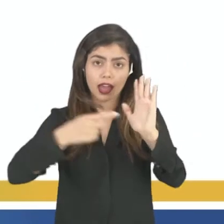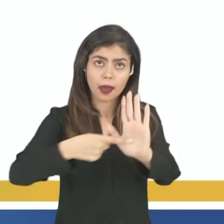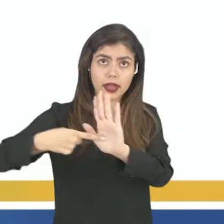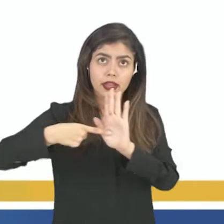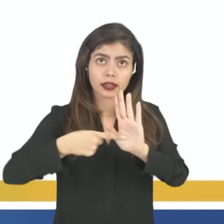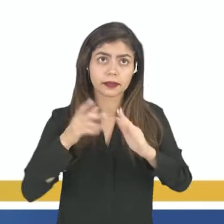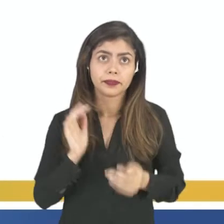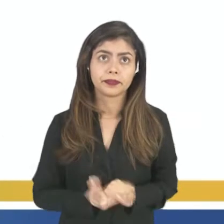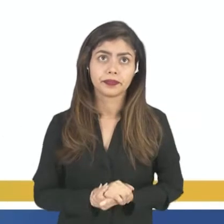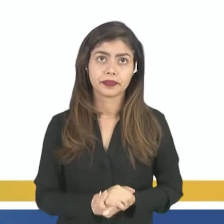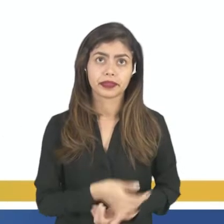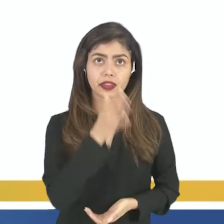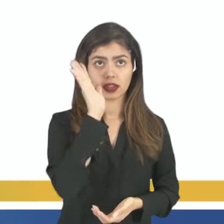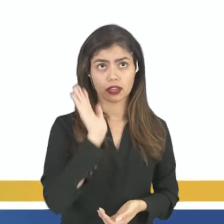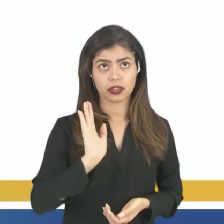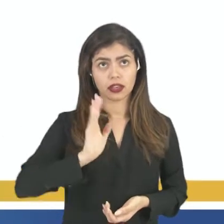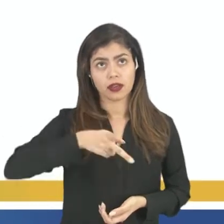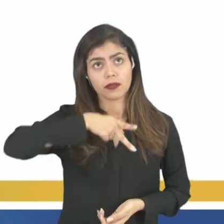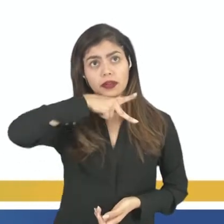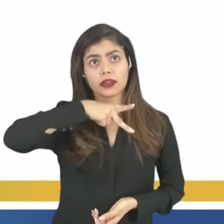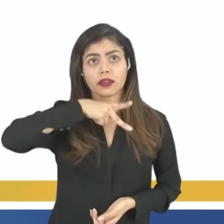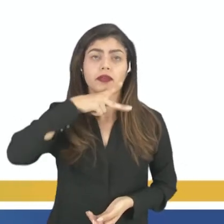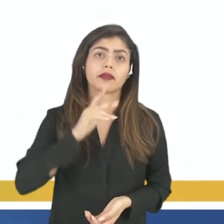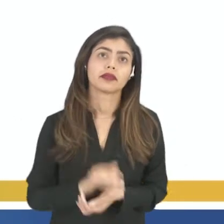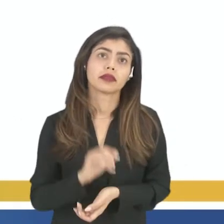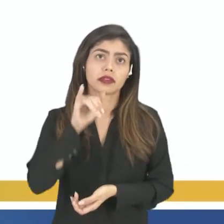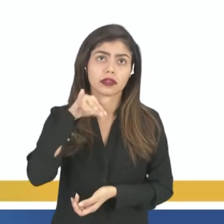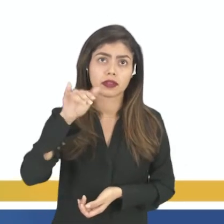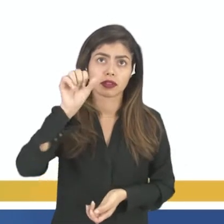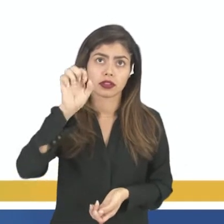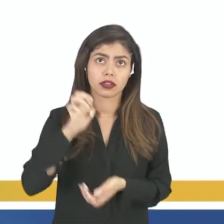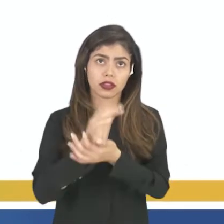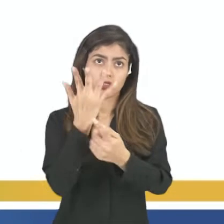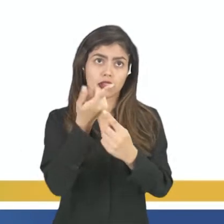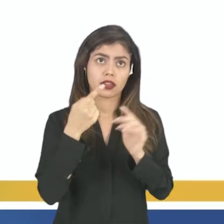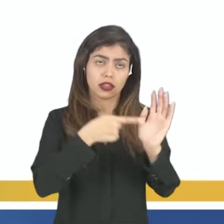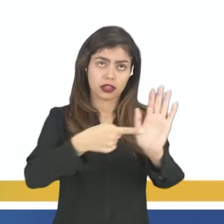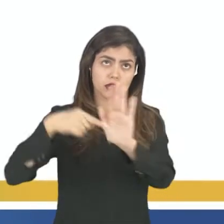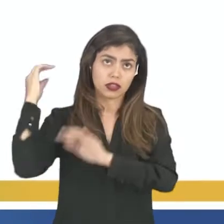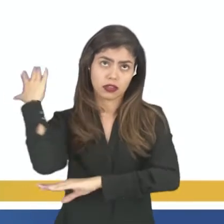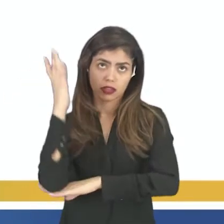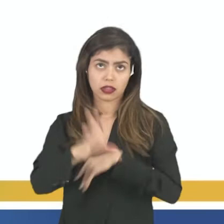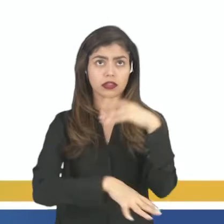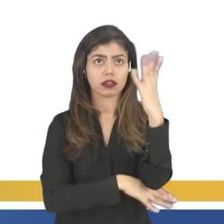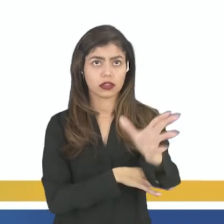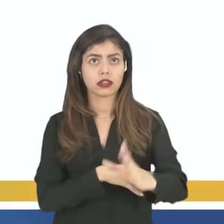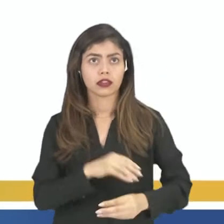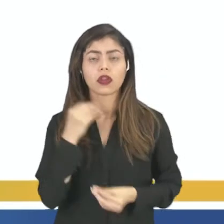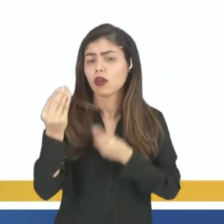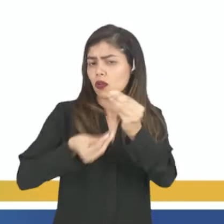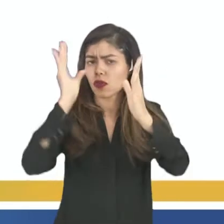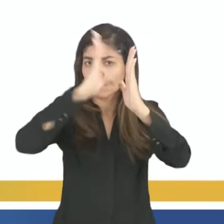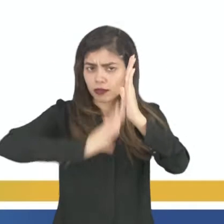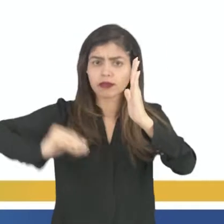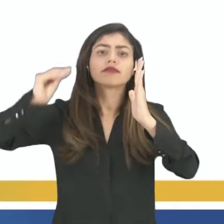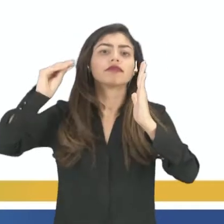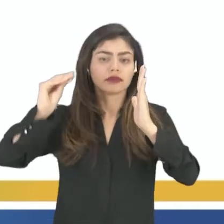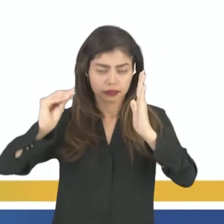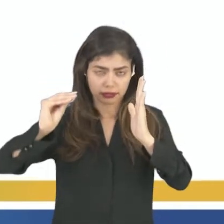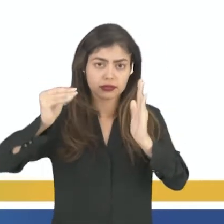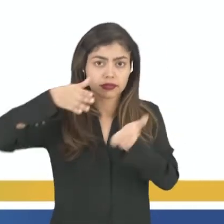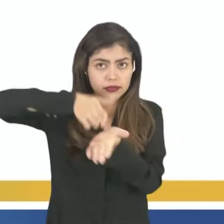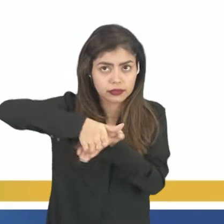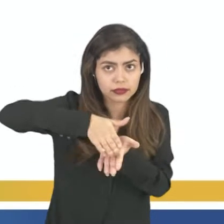representação. Para Platão, a mímese na arte era a representação da natureza, mas como